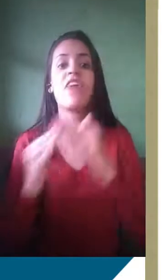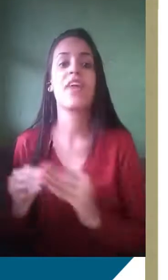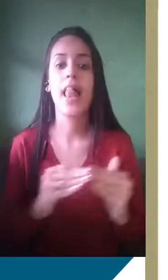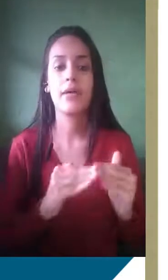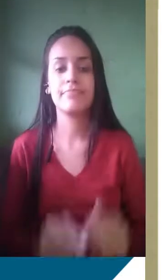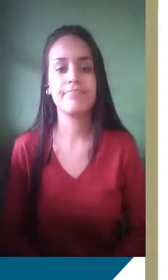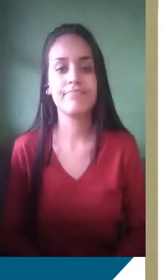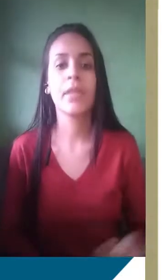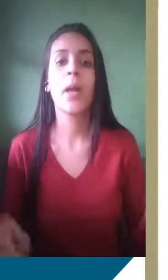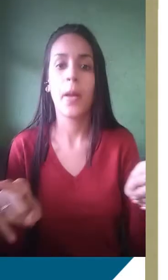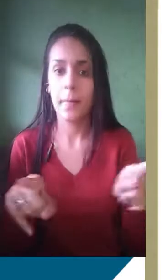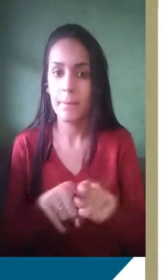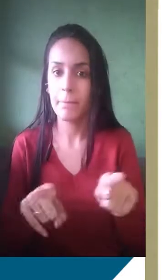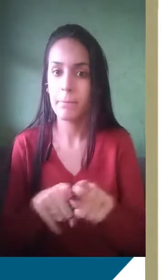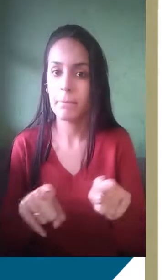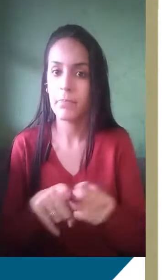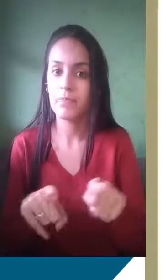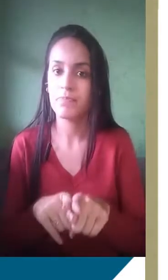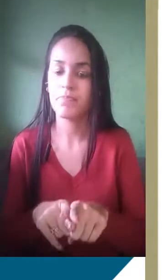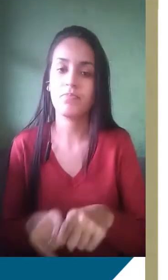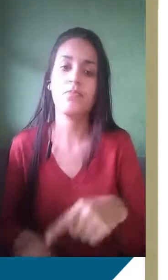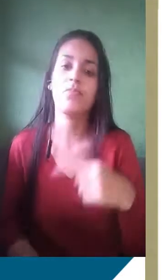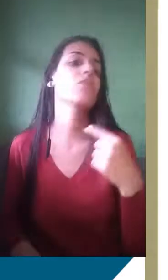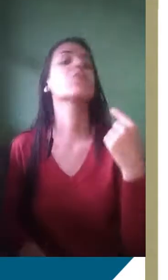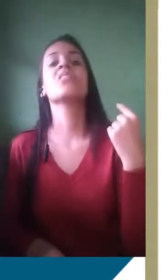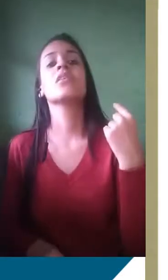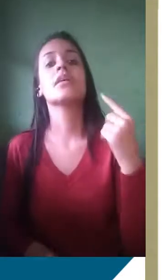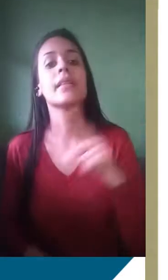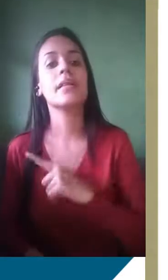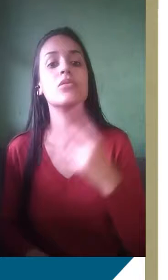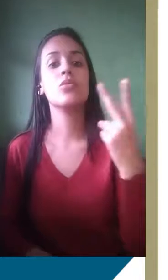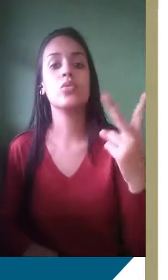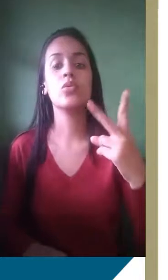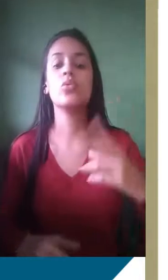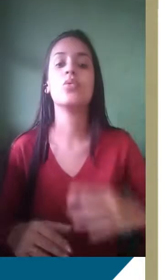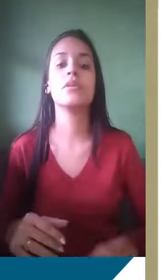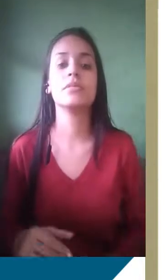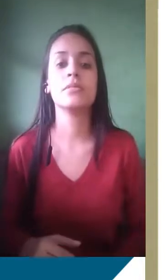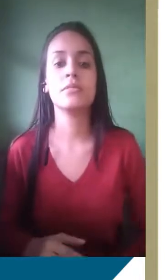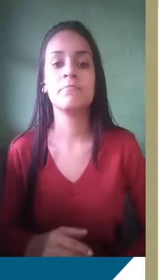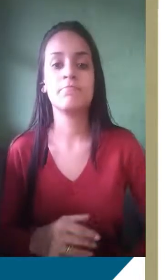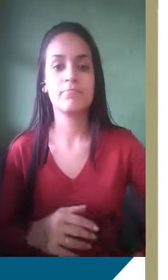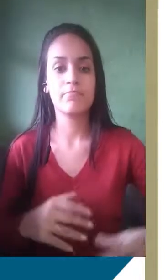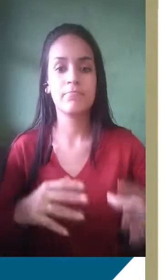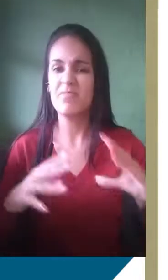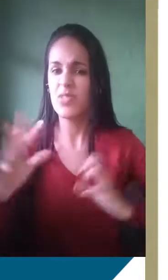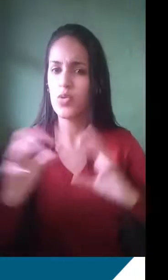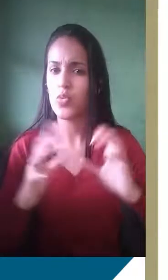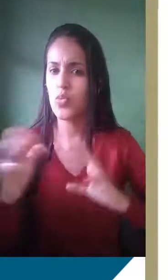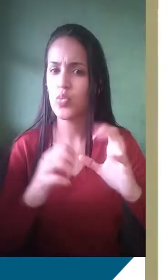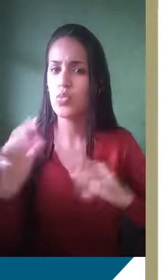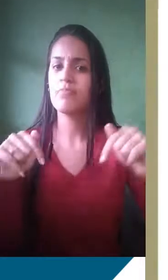duas revoltas no Rio de Janeiro, como a Revolta da Vacina, a Revolta da Chibata e a Guerra de Canudos, na